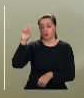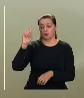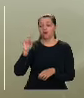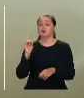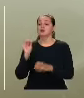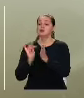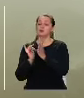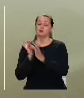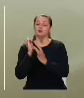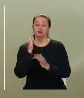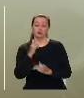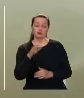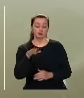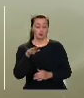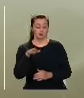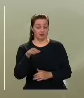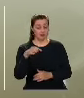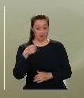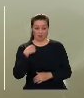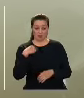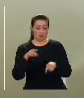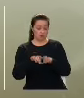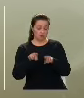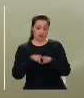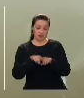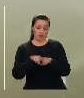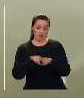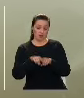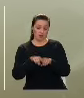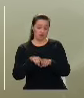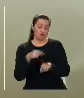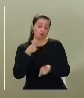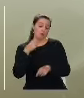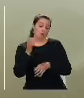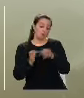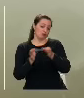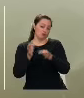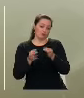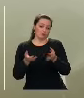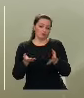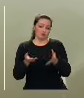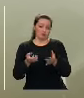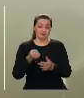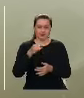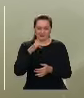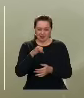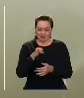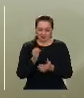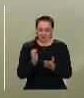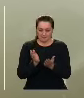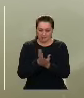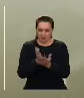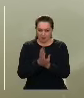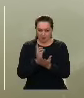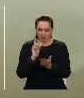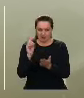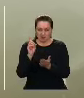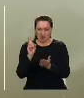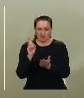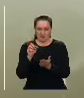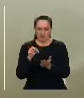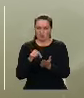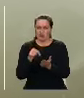Jesus: nem eu também te condeno. Se a passagem parasse por aqui, alguém poderia dizer que Jesus